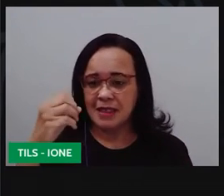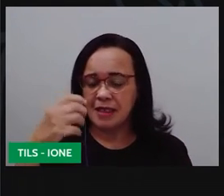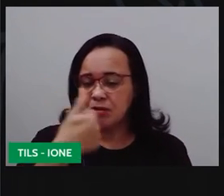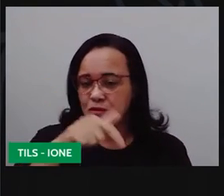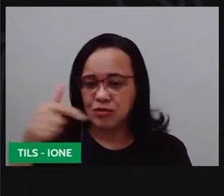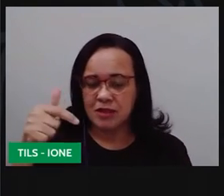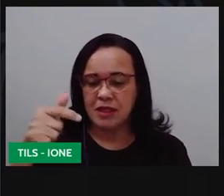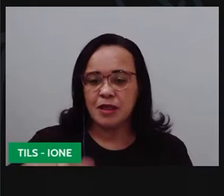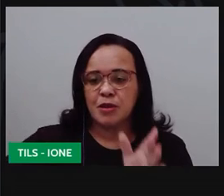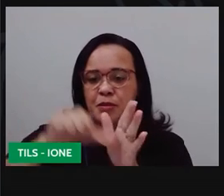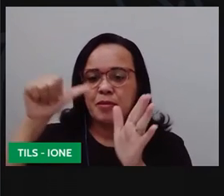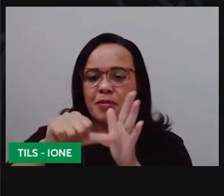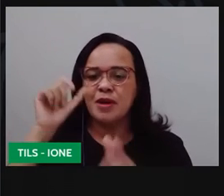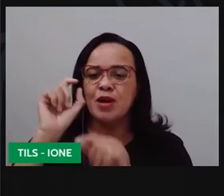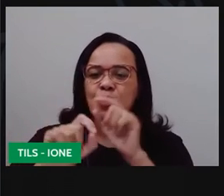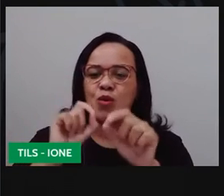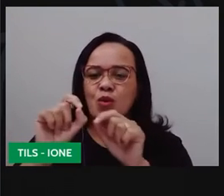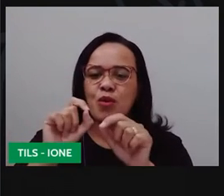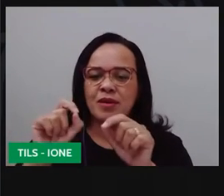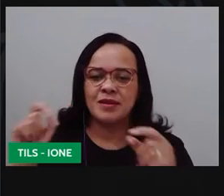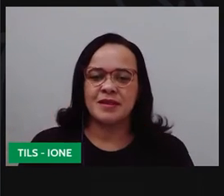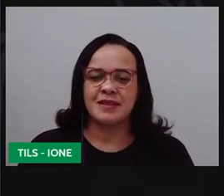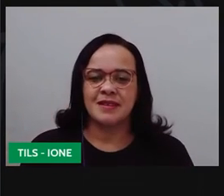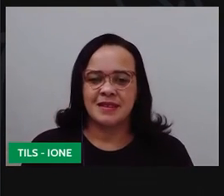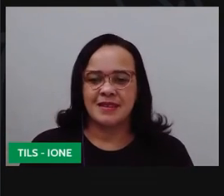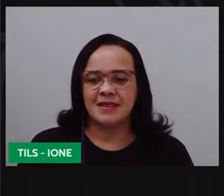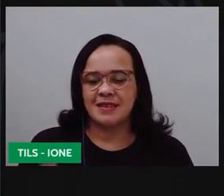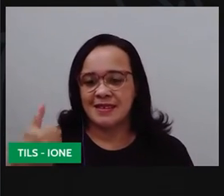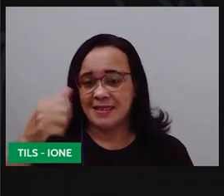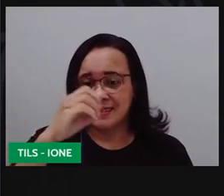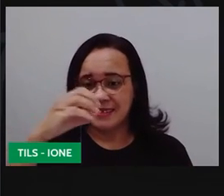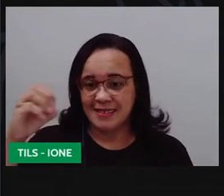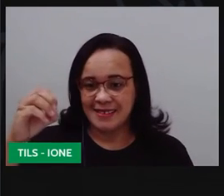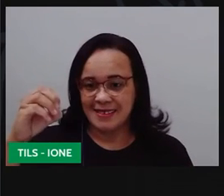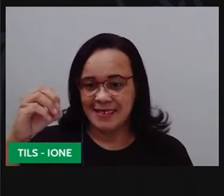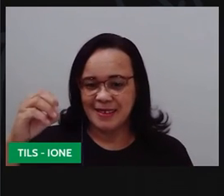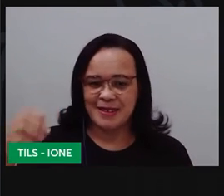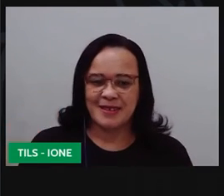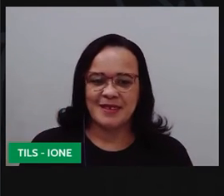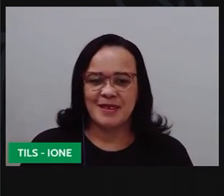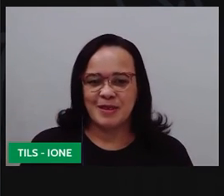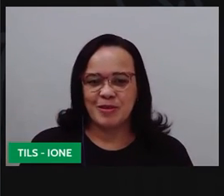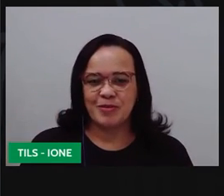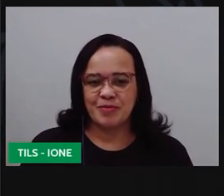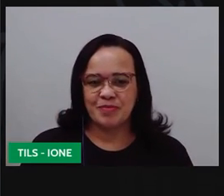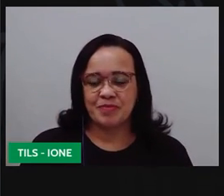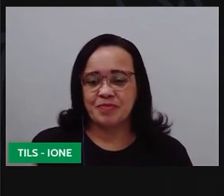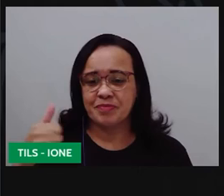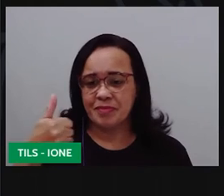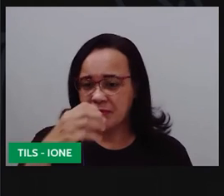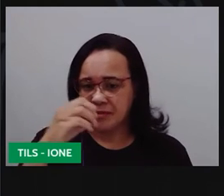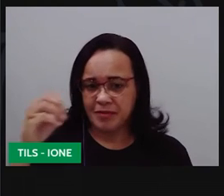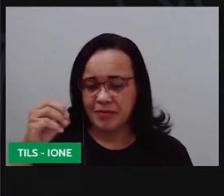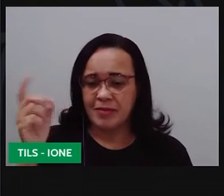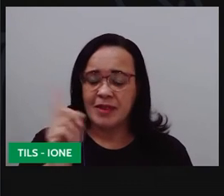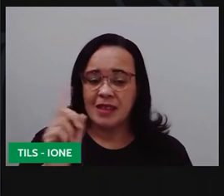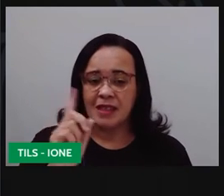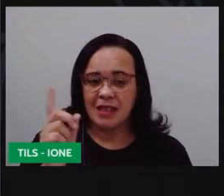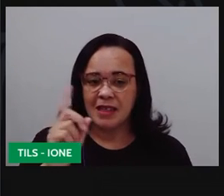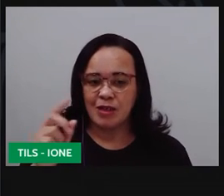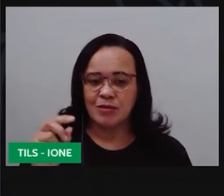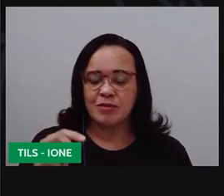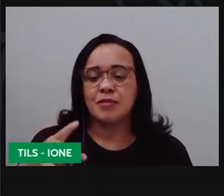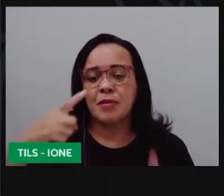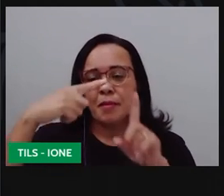primeiro Ó vou botar aqui tem aqui eu tenho centena não então